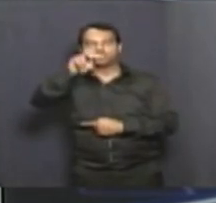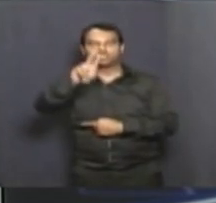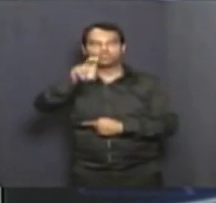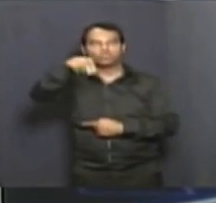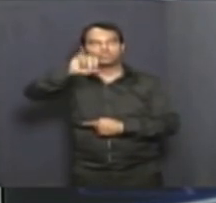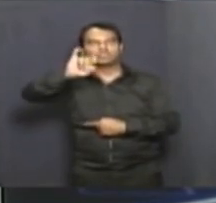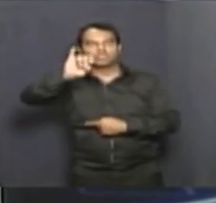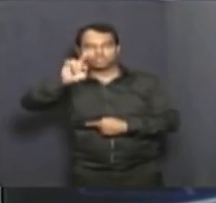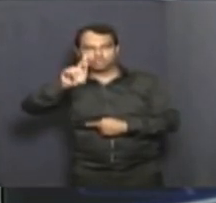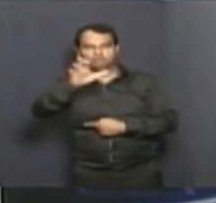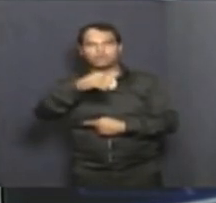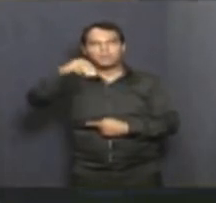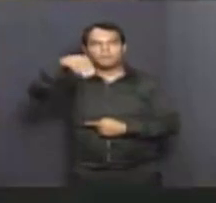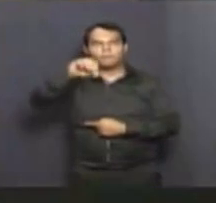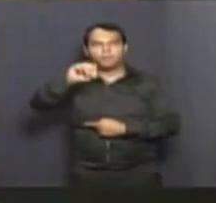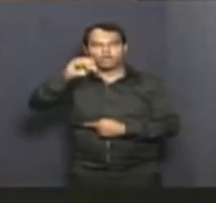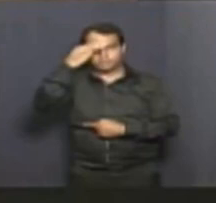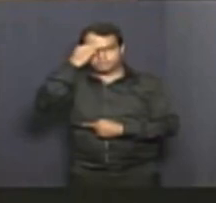favor